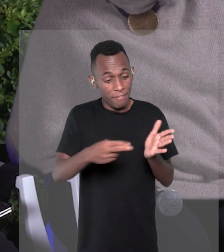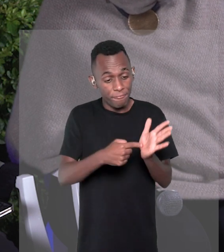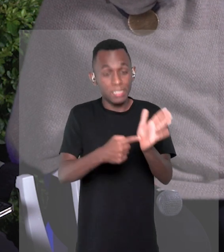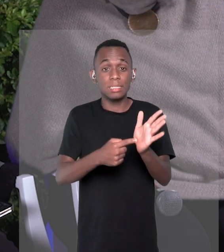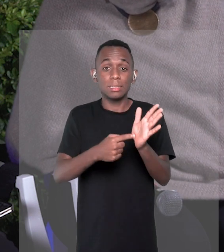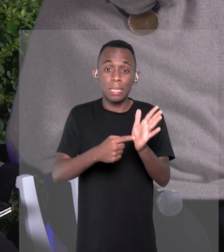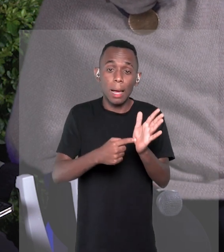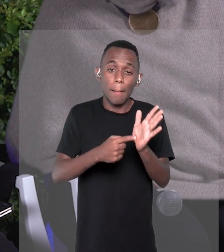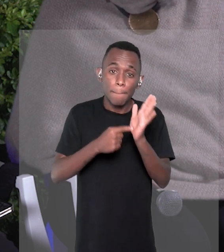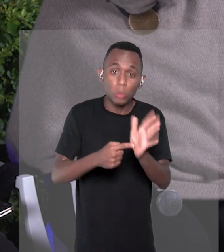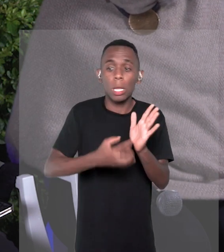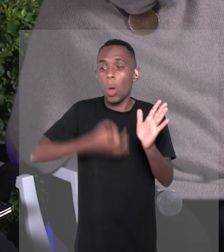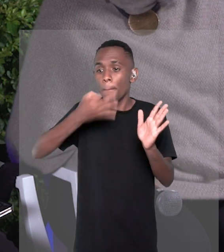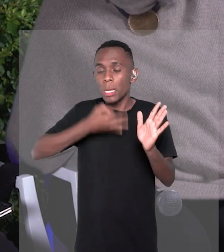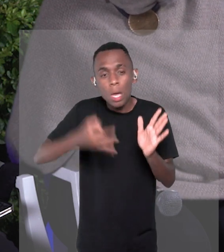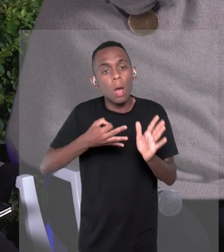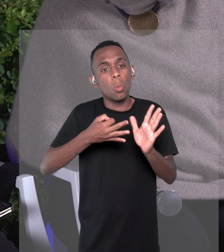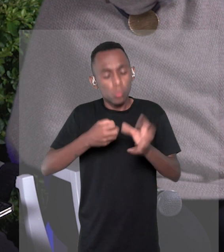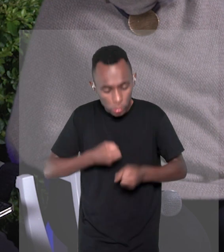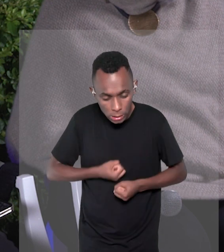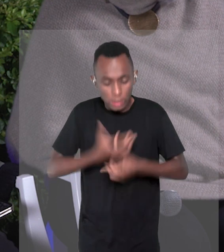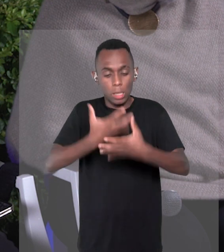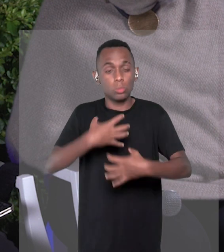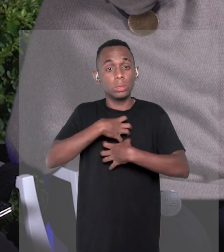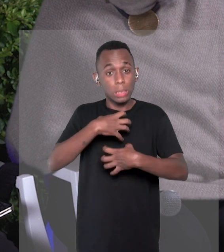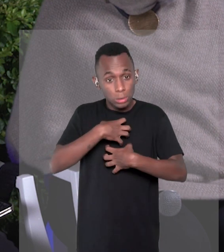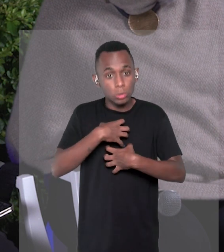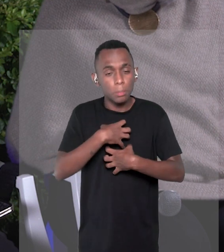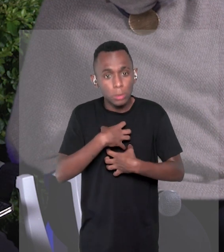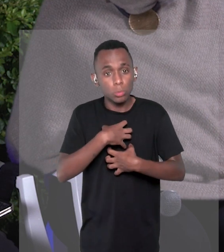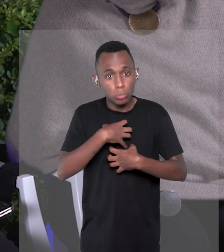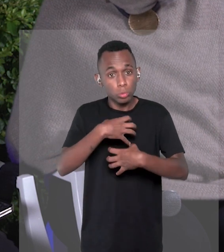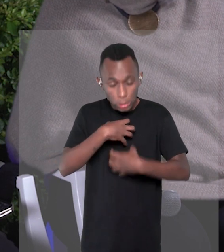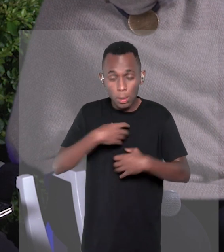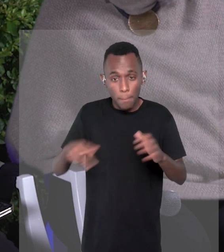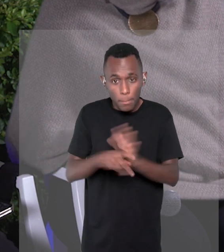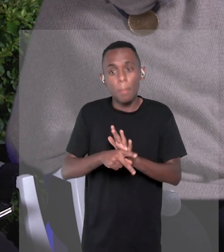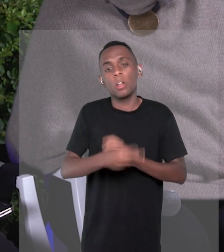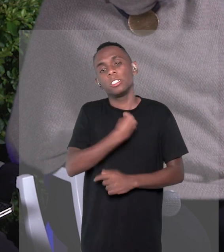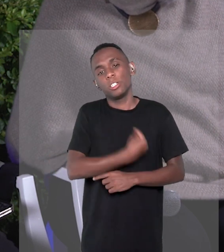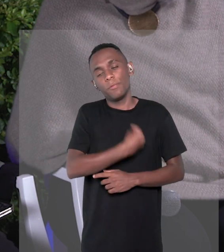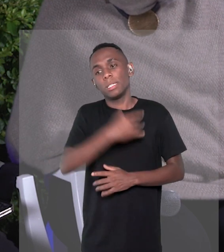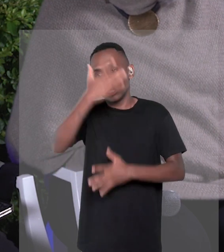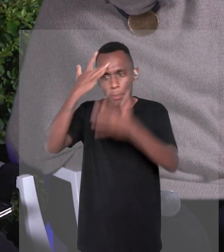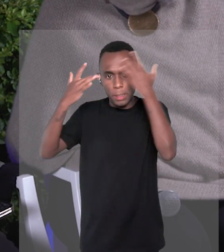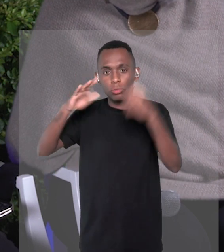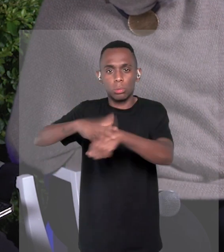orientam. Porque, em certo momento desses 4 anos que passaram, né?